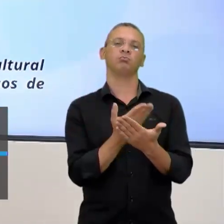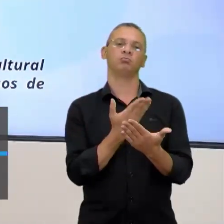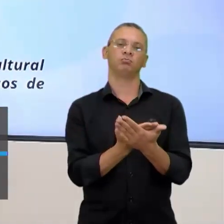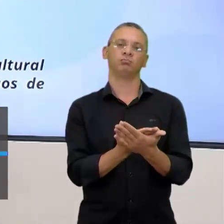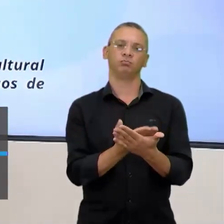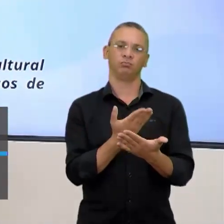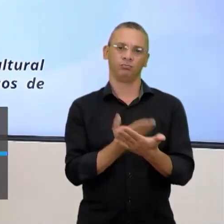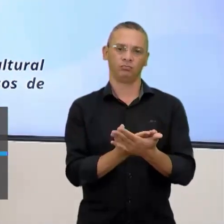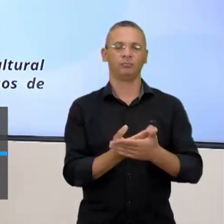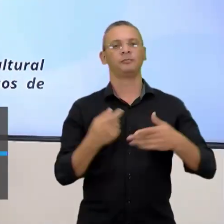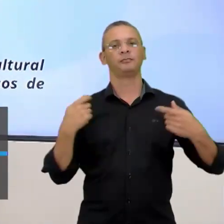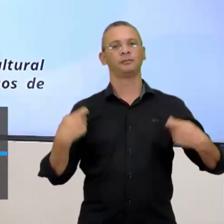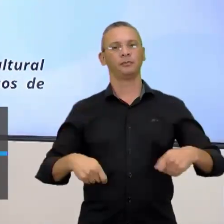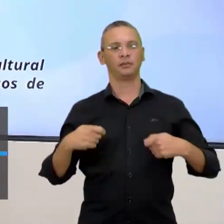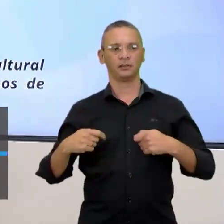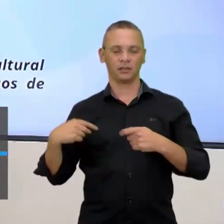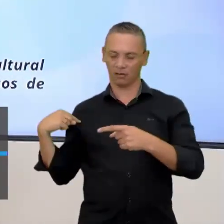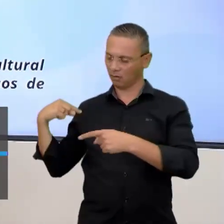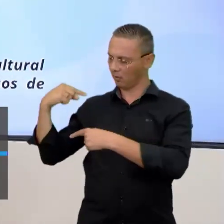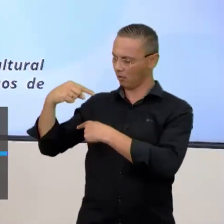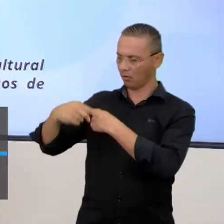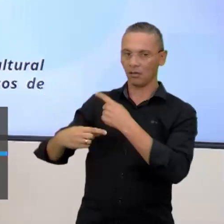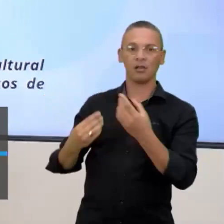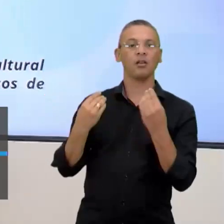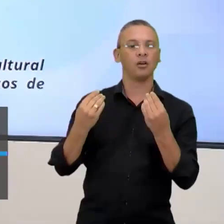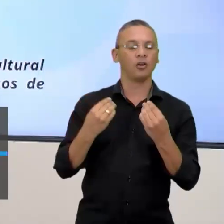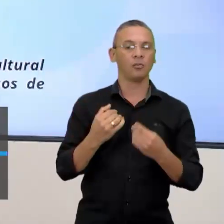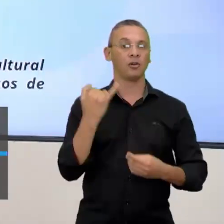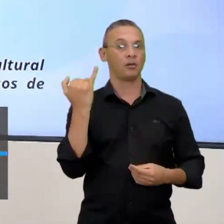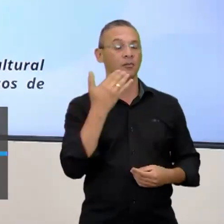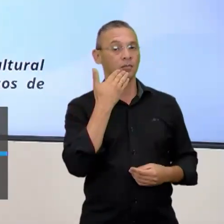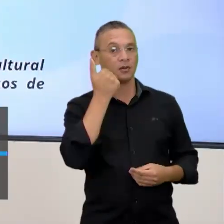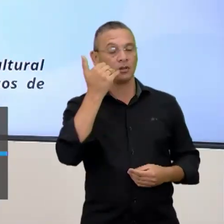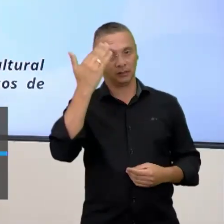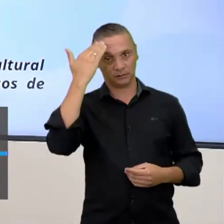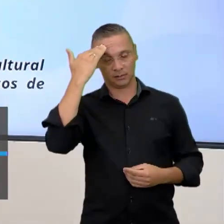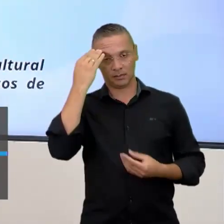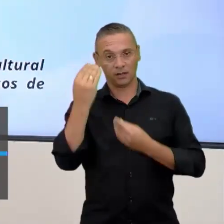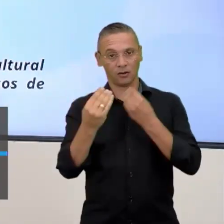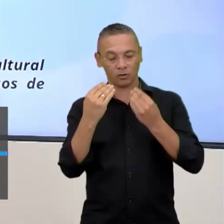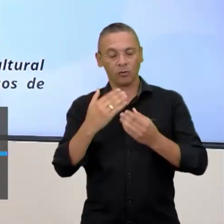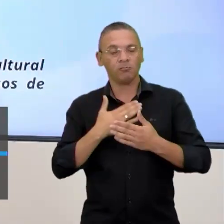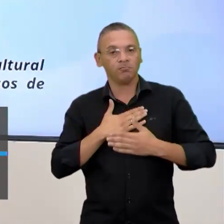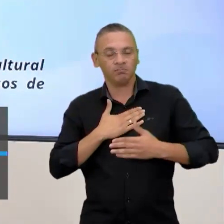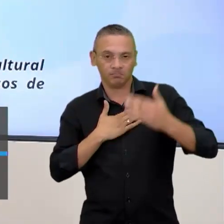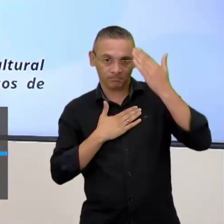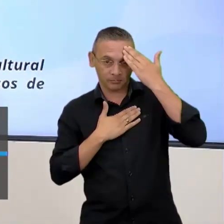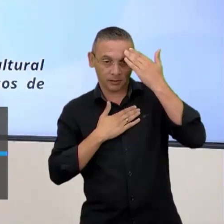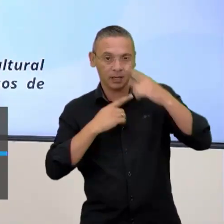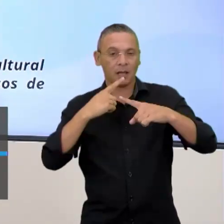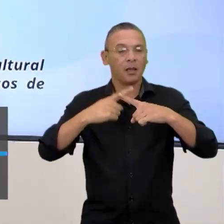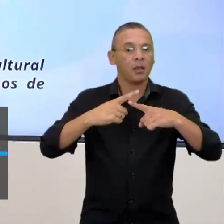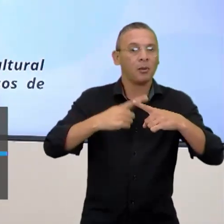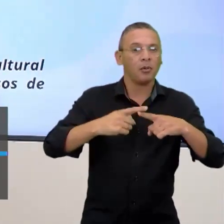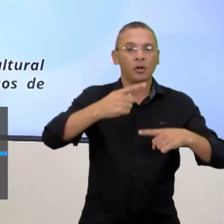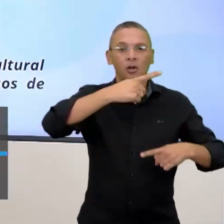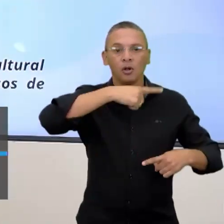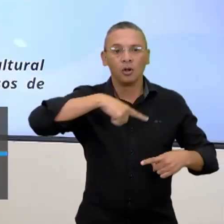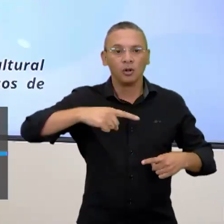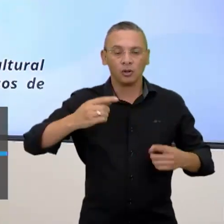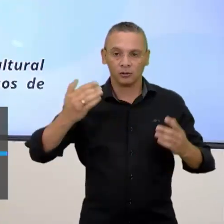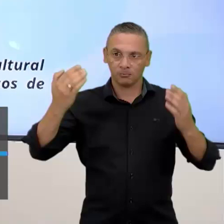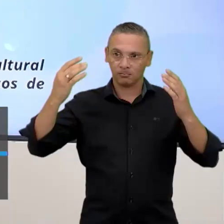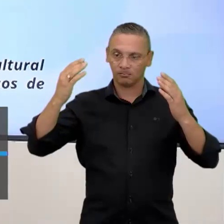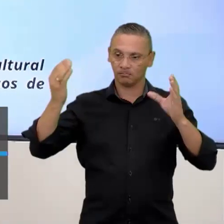que é a origem das coisas, mas é interessante que a gente saiba, guarde no coração e que tenha um senso